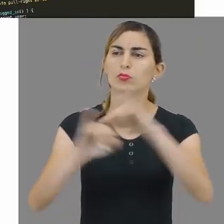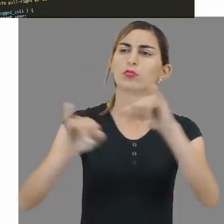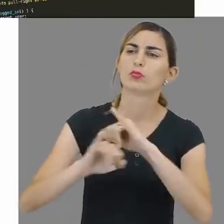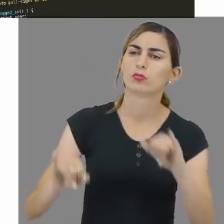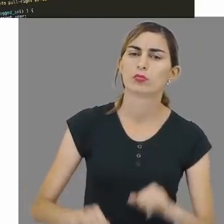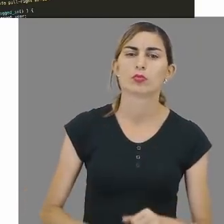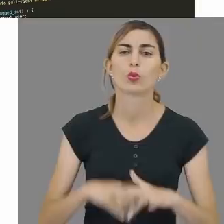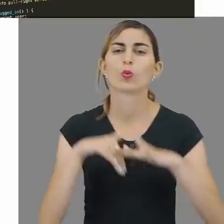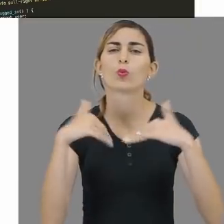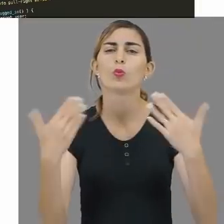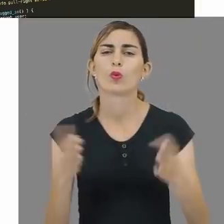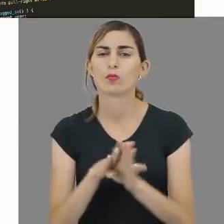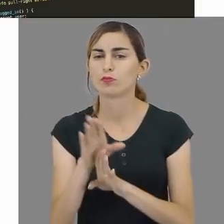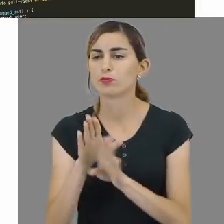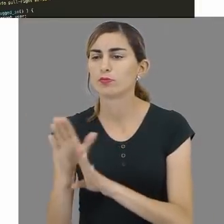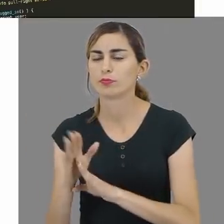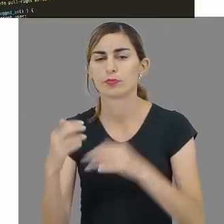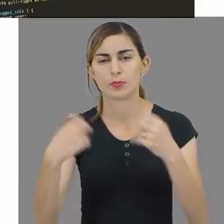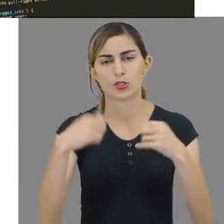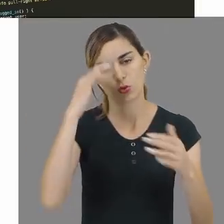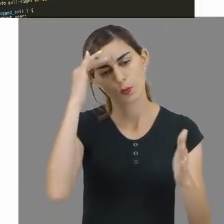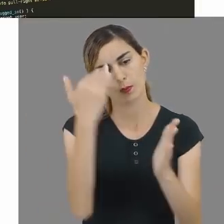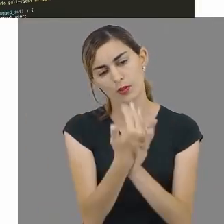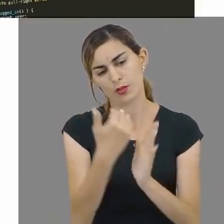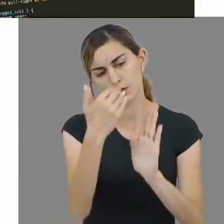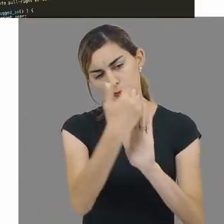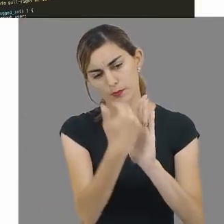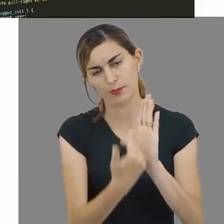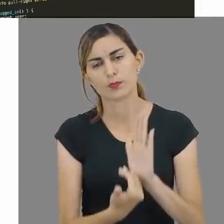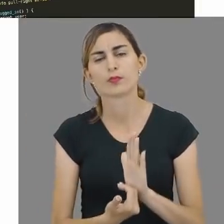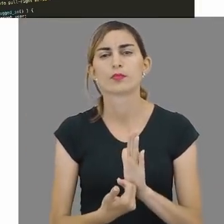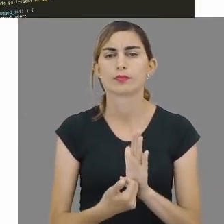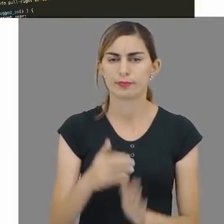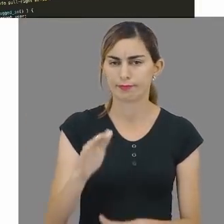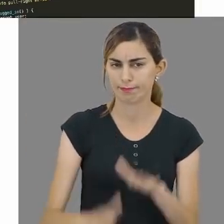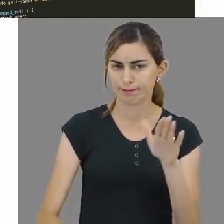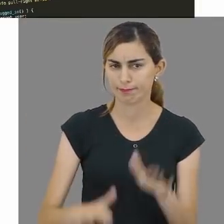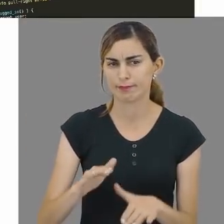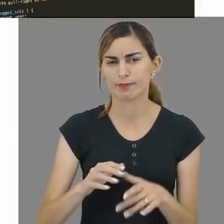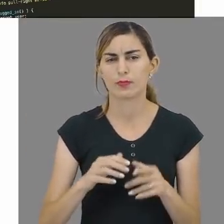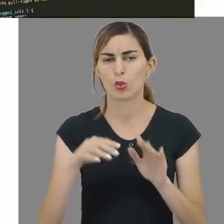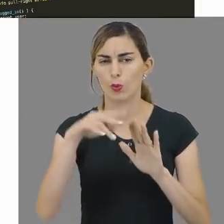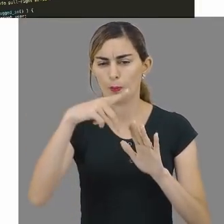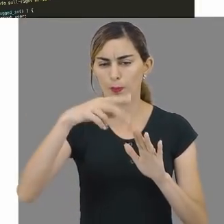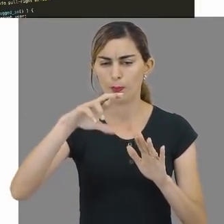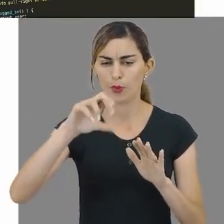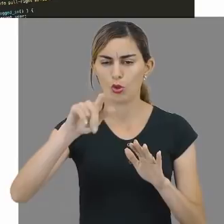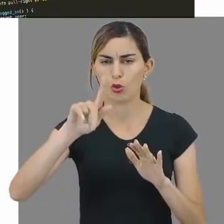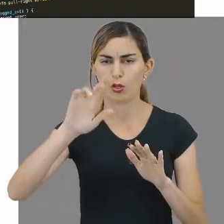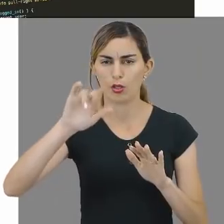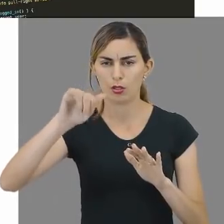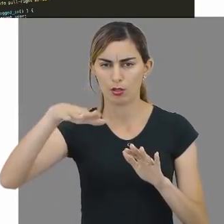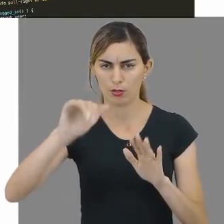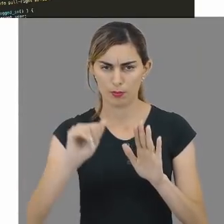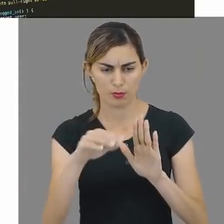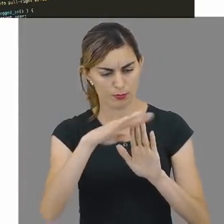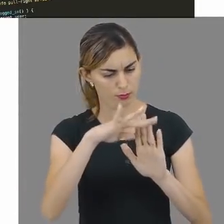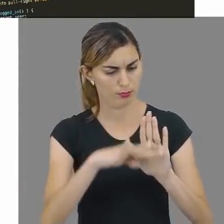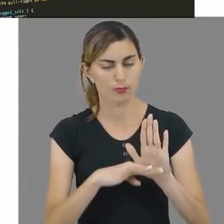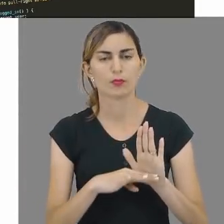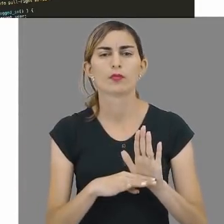transmitidos e quais as instruções devem ser executadas diante de várias situações. Programa. Um